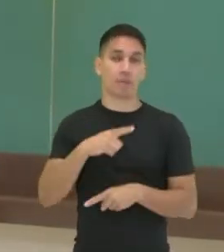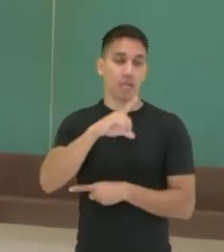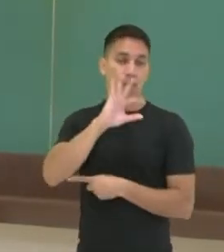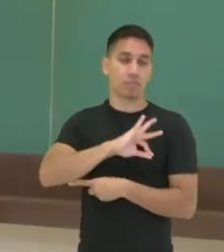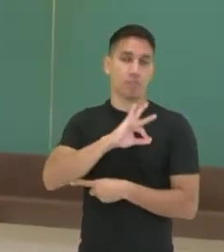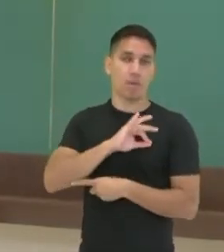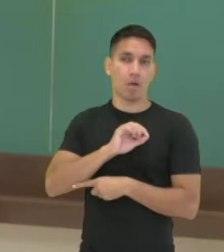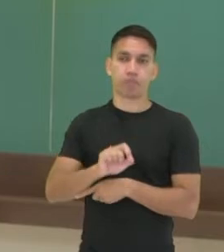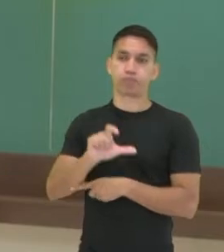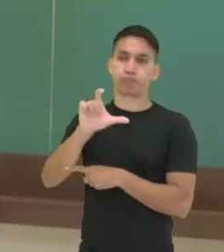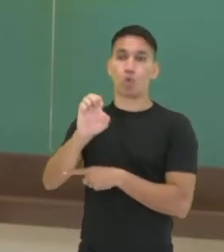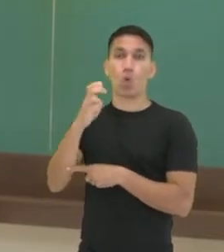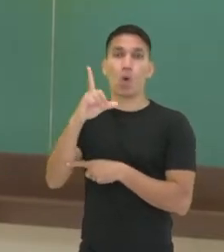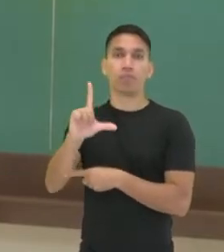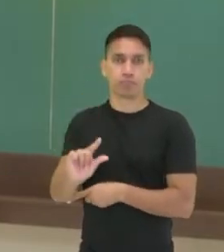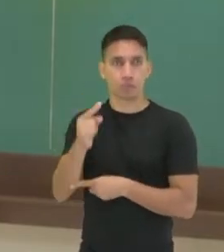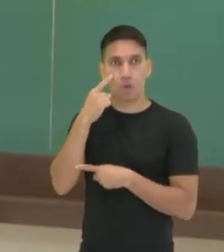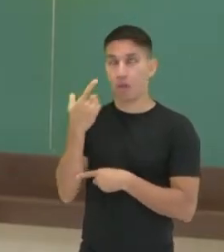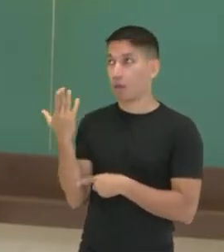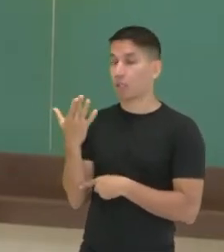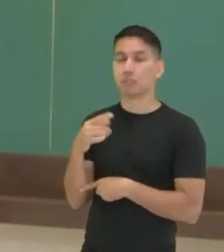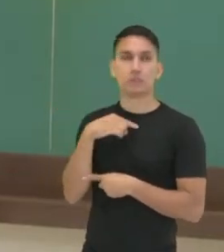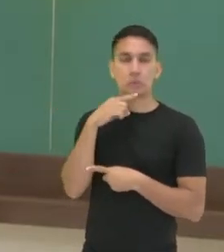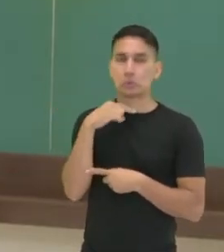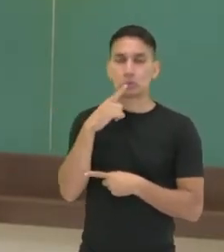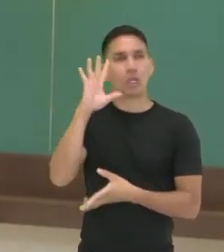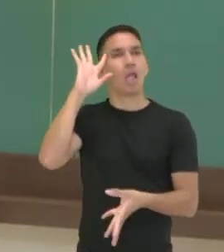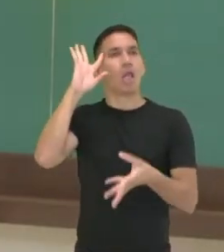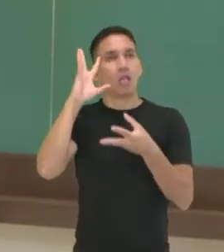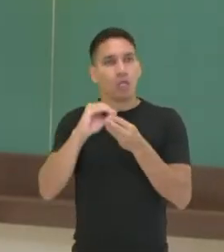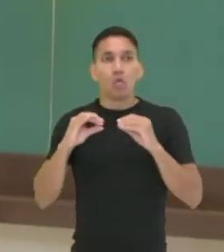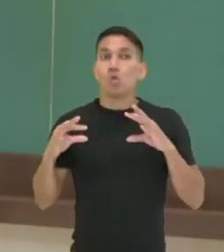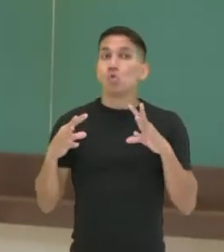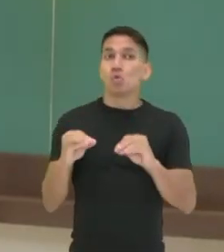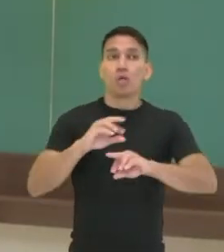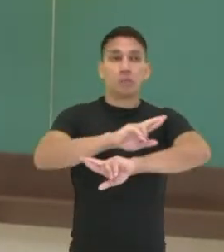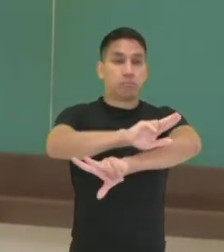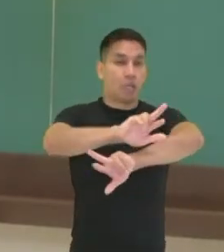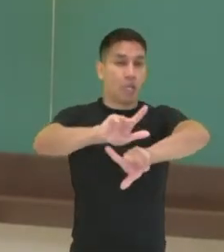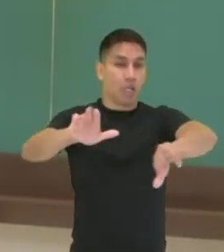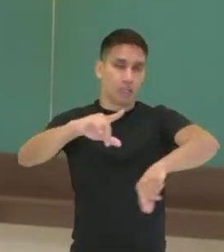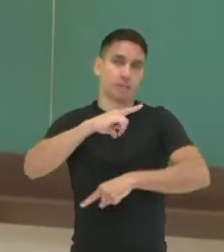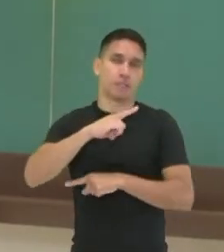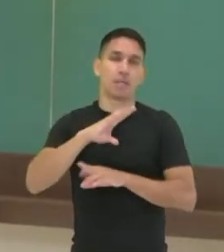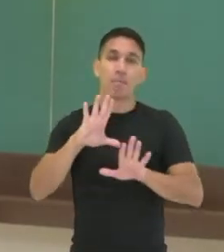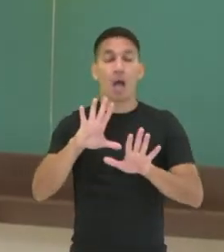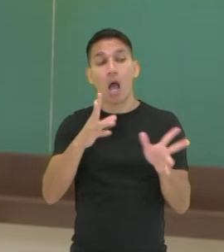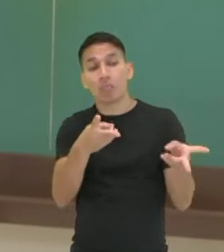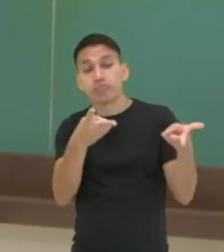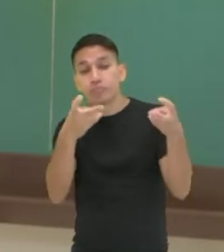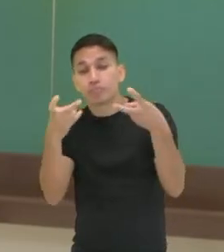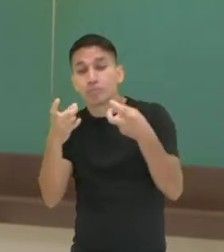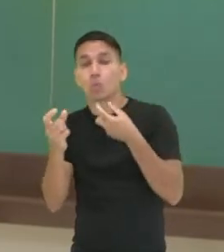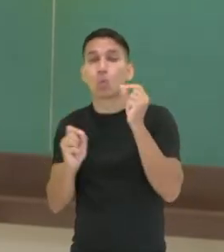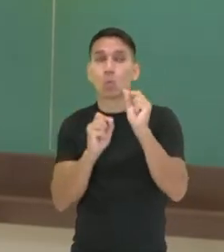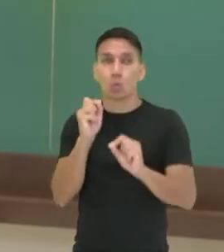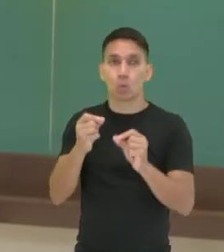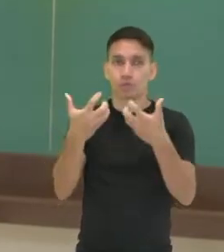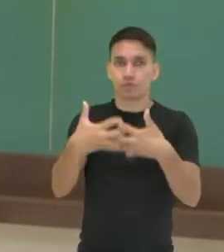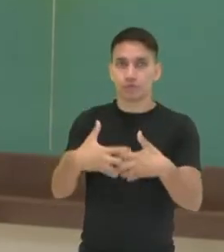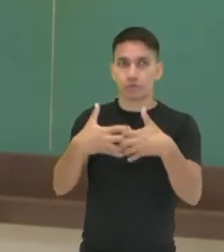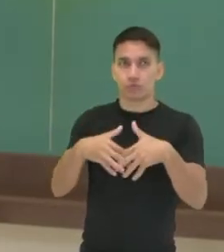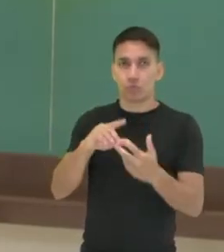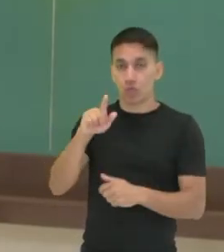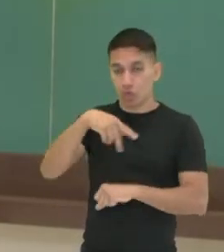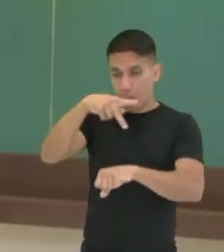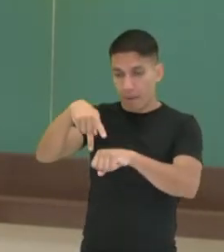maiores, menores. Então aqui a gente não vai dar conta de entender essa diversidade, mas só vamos observar, tá? Então no nosso